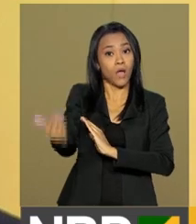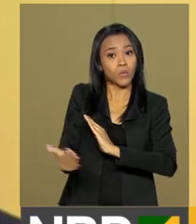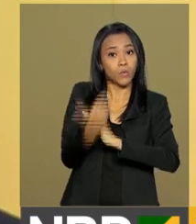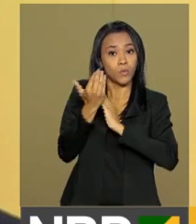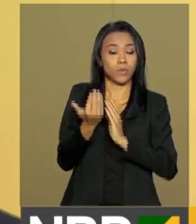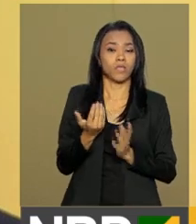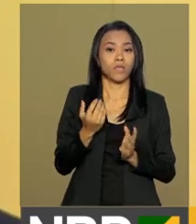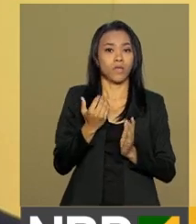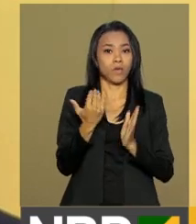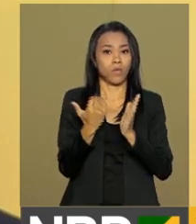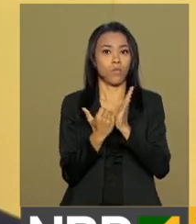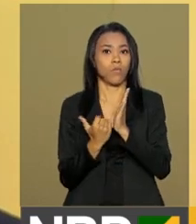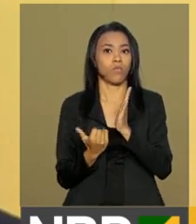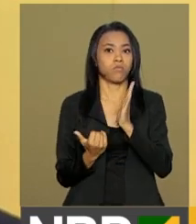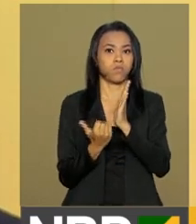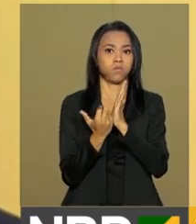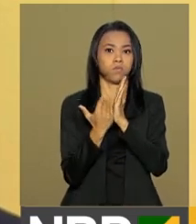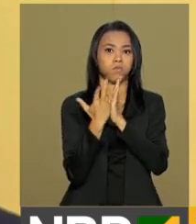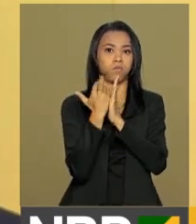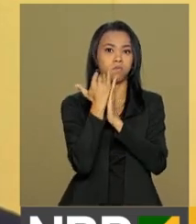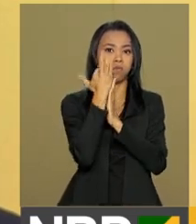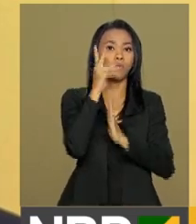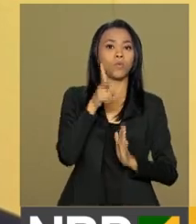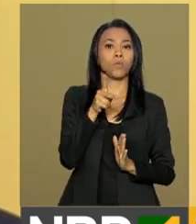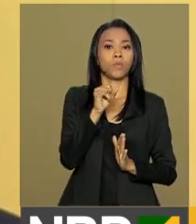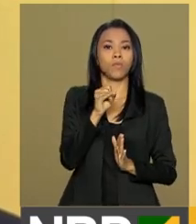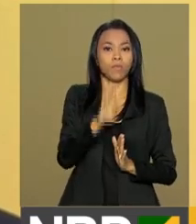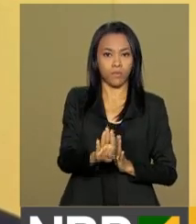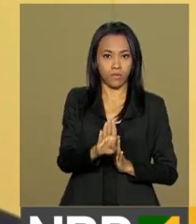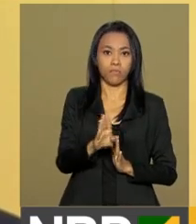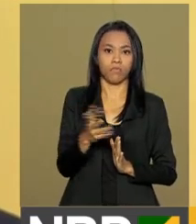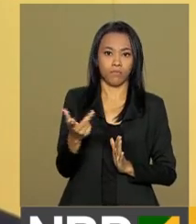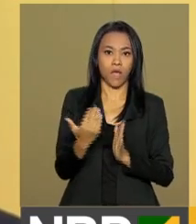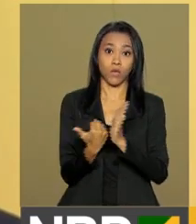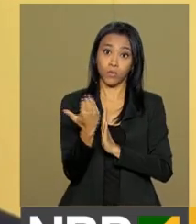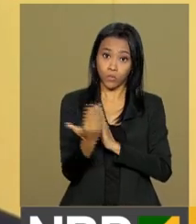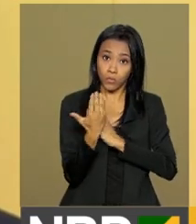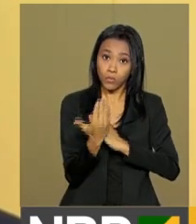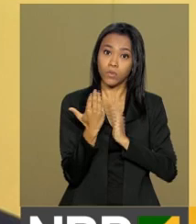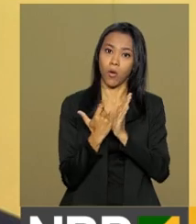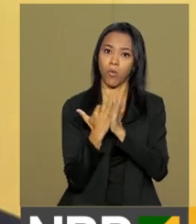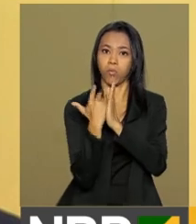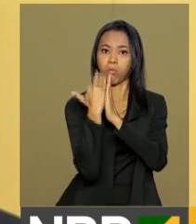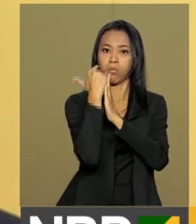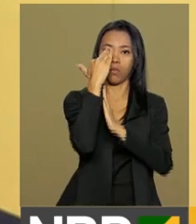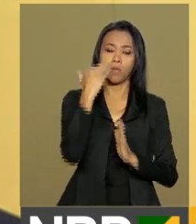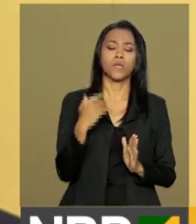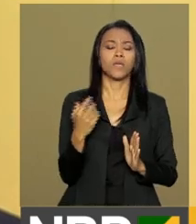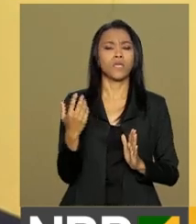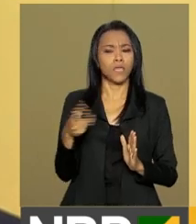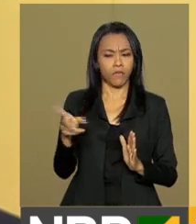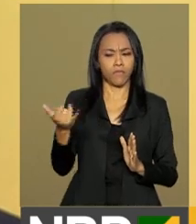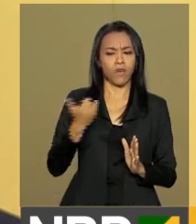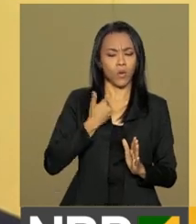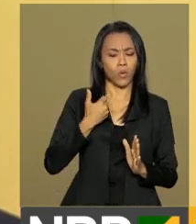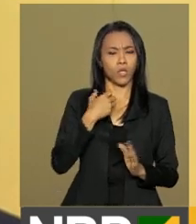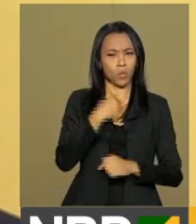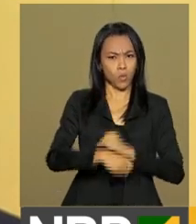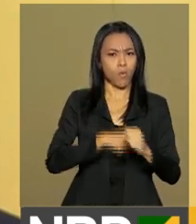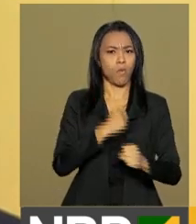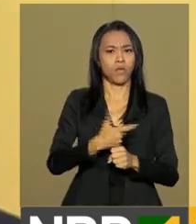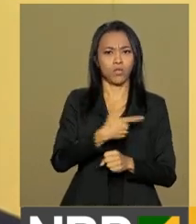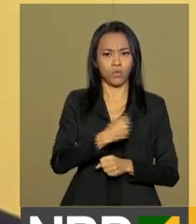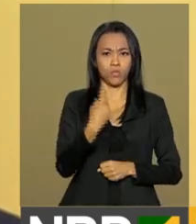O nosso PIB, que neste ano é de 1%, mais ou menos, mas o Meirelles diz que no ano de 2018 será de